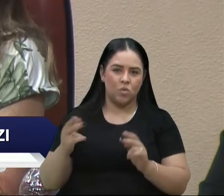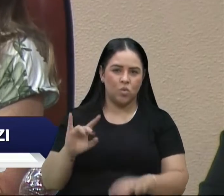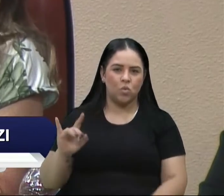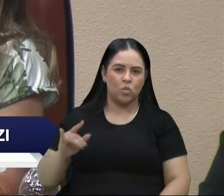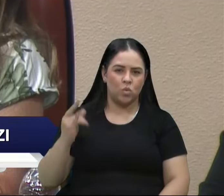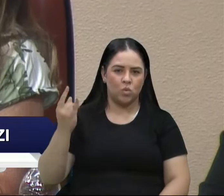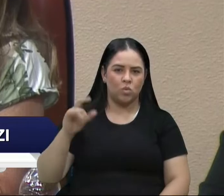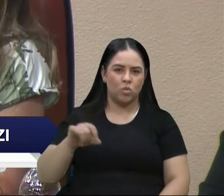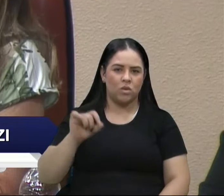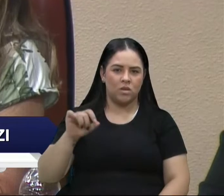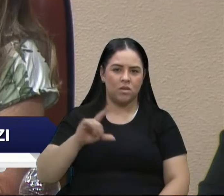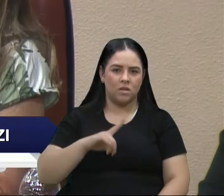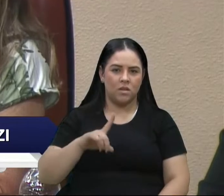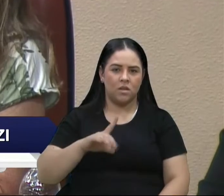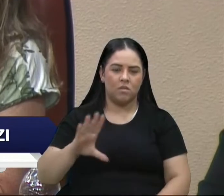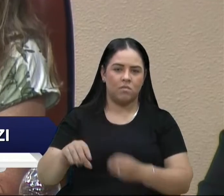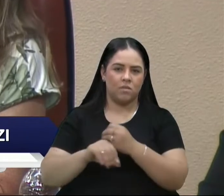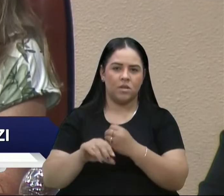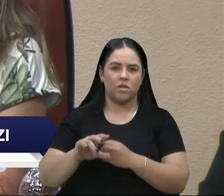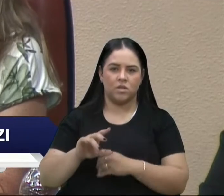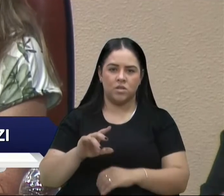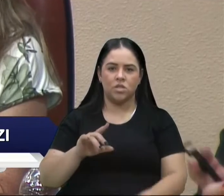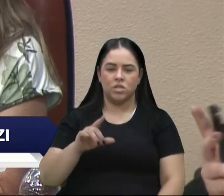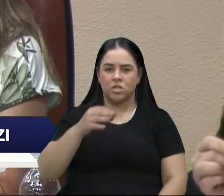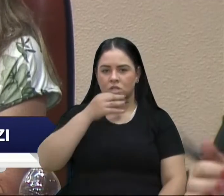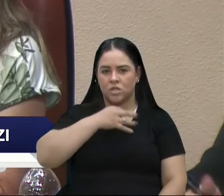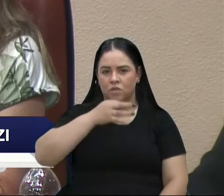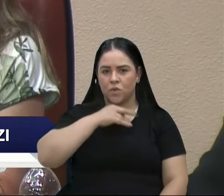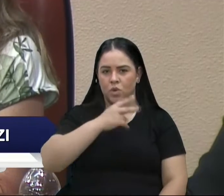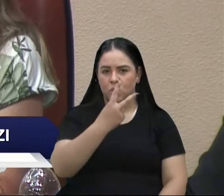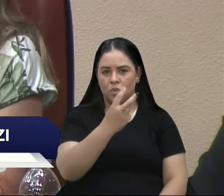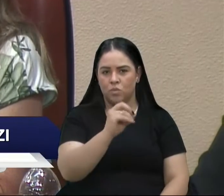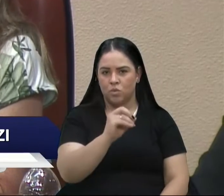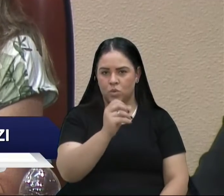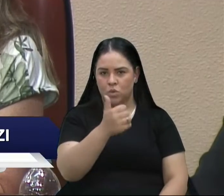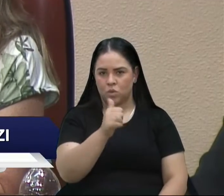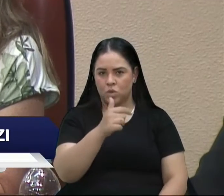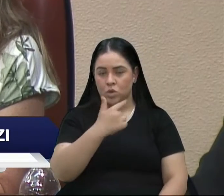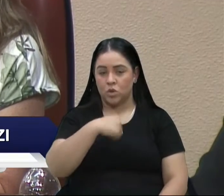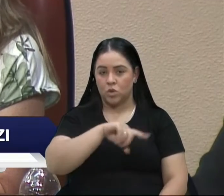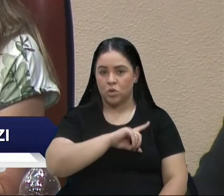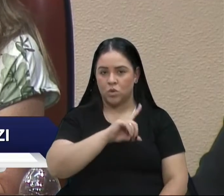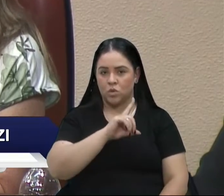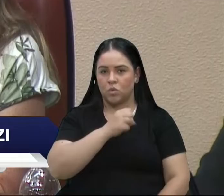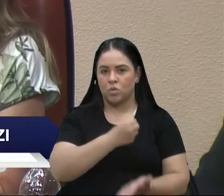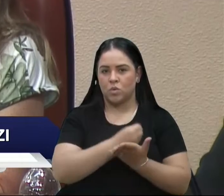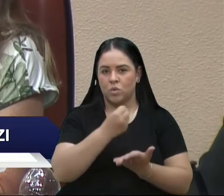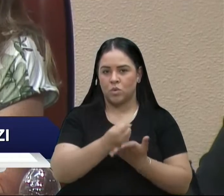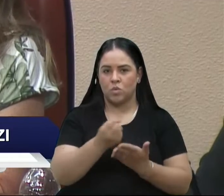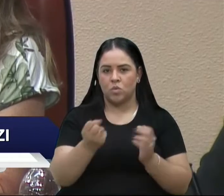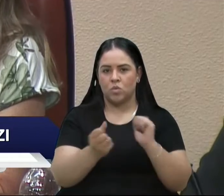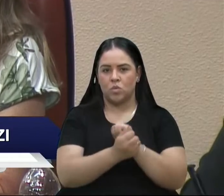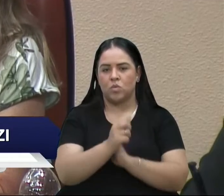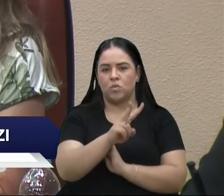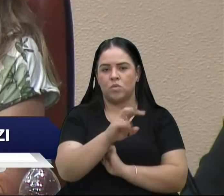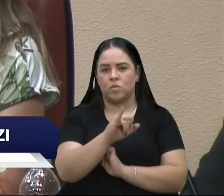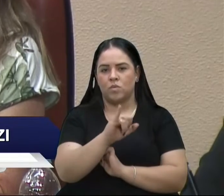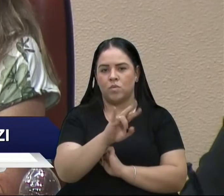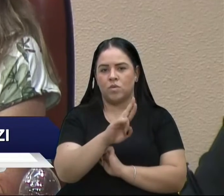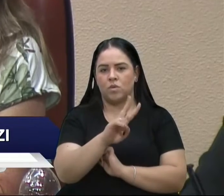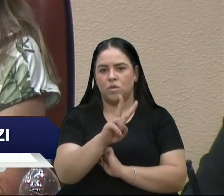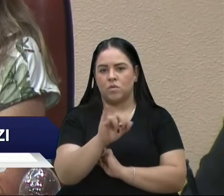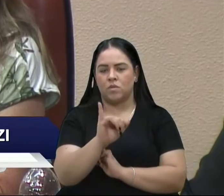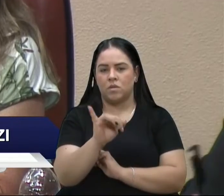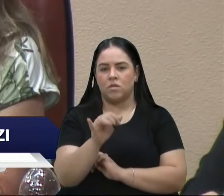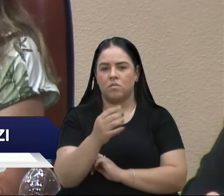o último incremento de leitos em Caxias do Sul foi em 2011, quando a gente implementou o contrato com o Virvir Ramos, abrindo 48